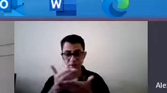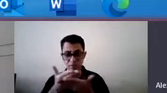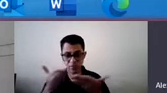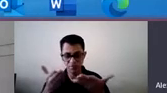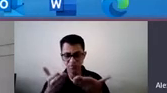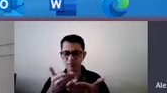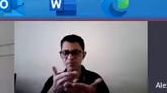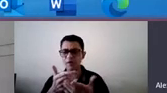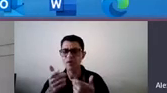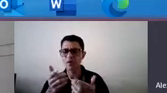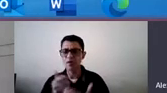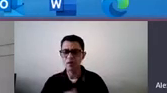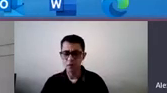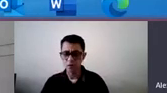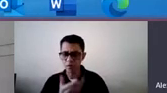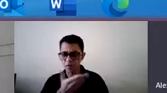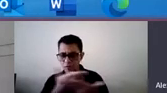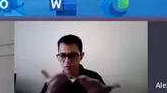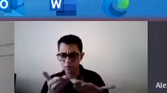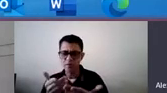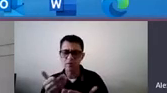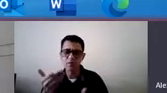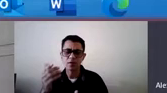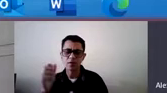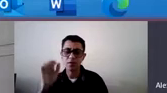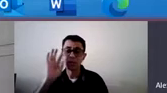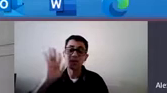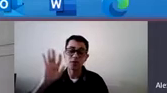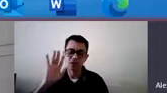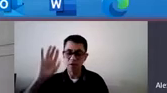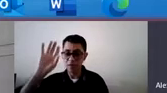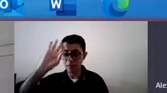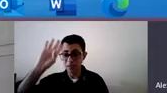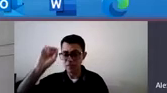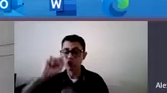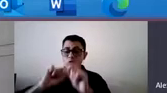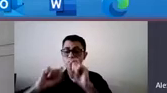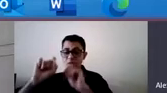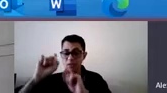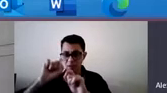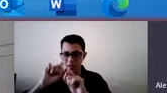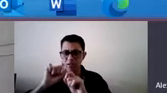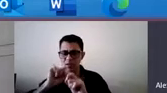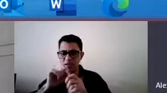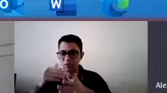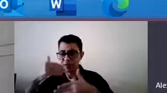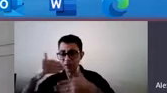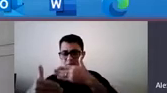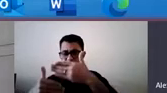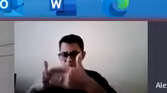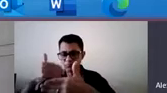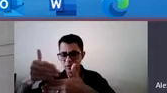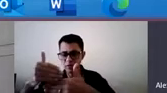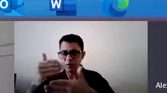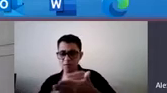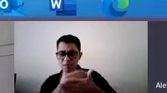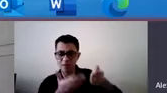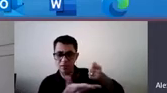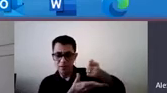que a gente possa começar a entender que essas competências, se elas começam a ser desenvolvidas lá na